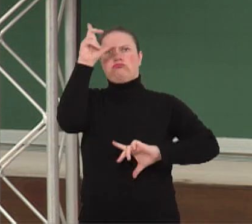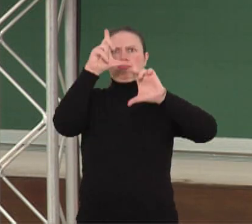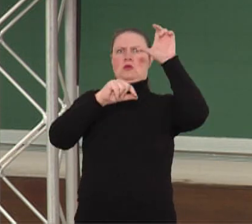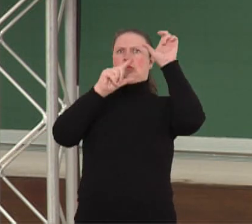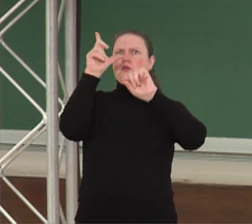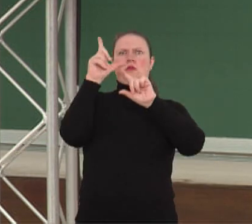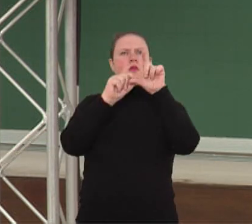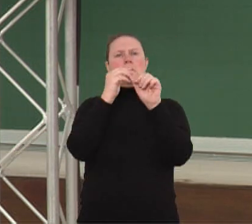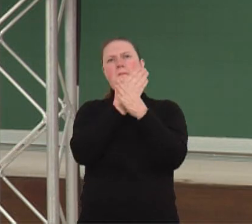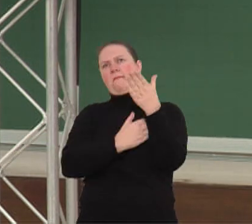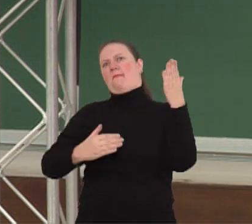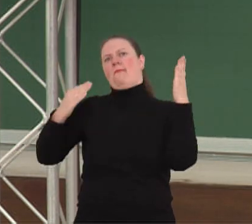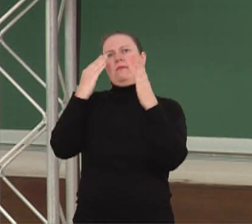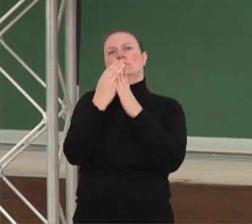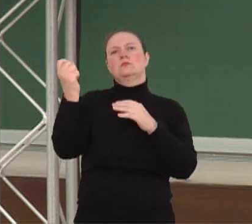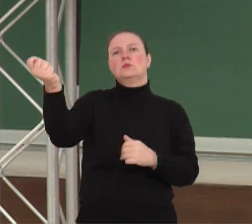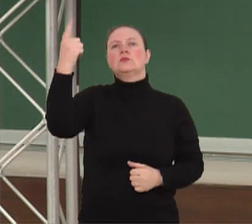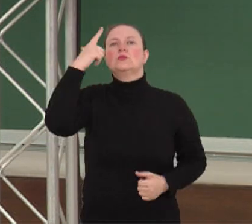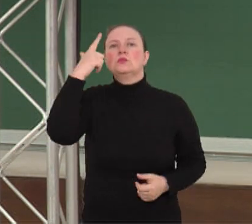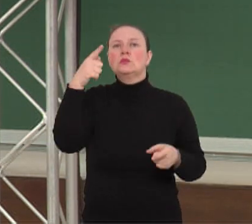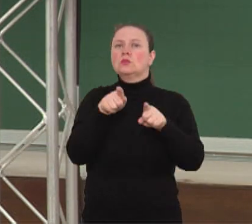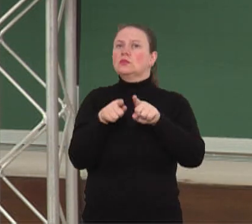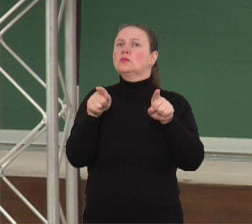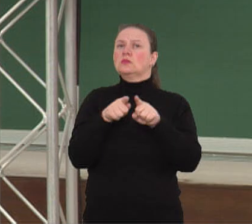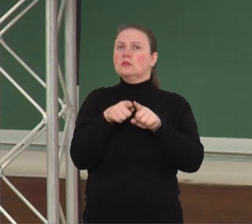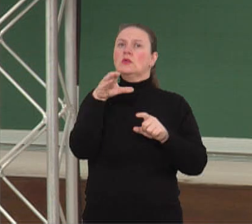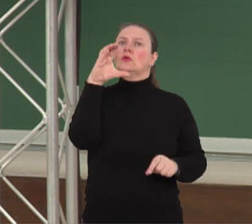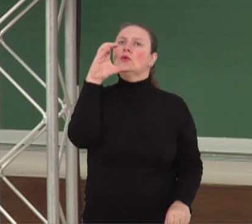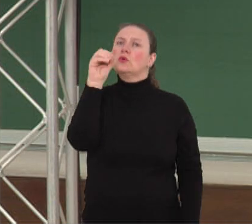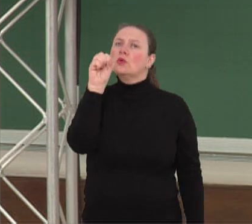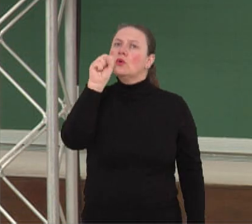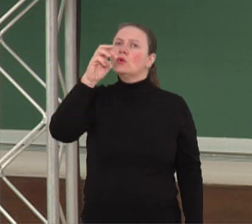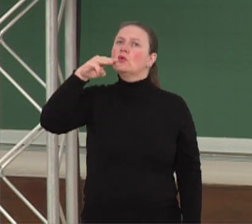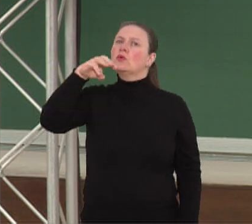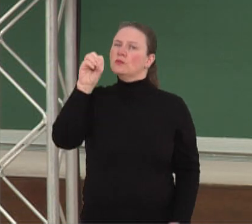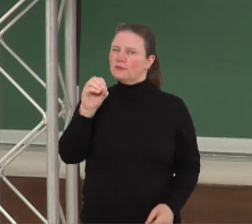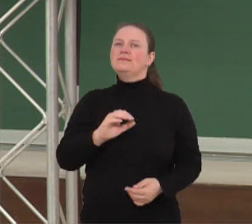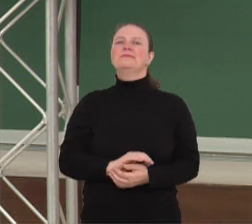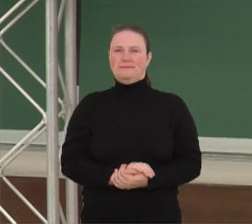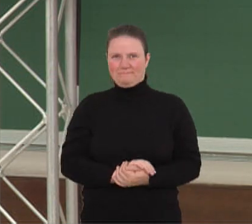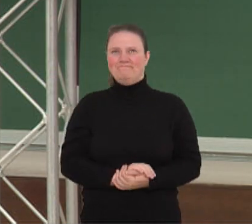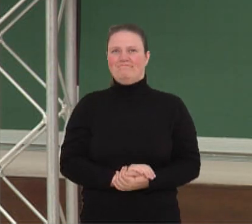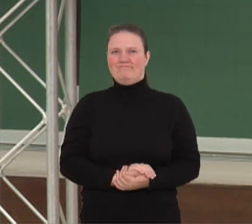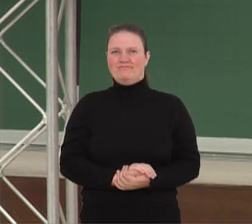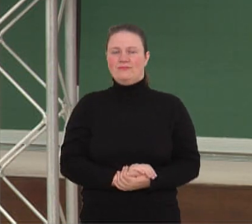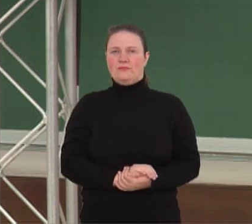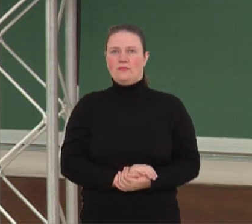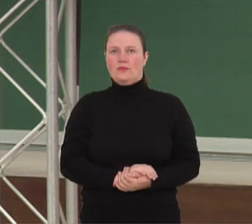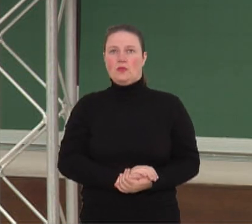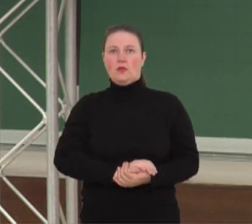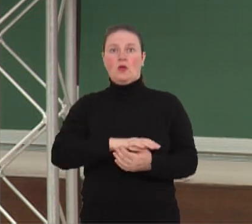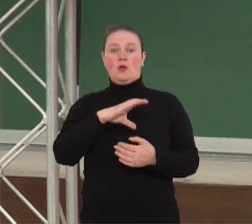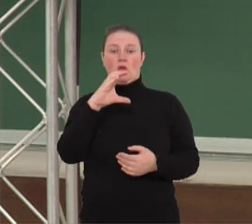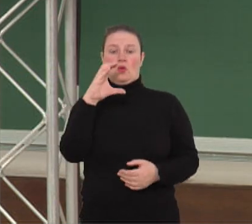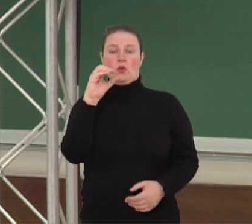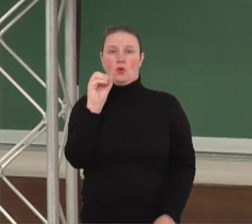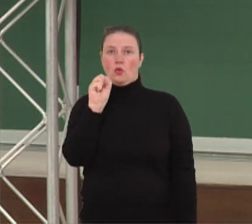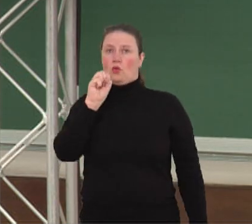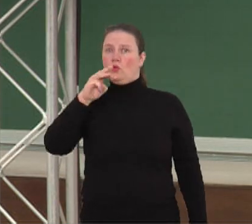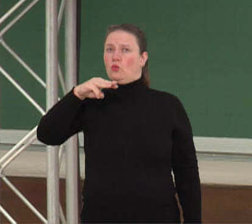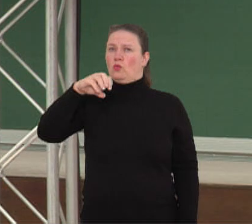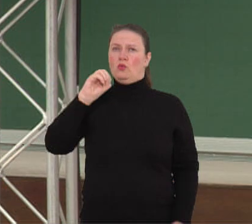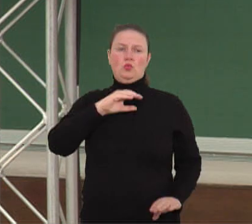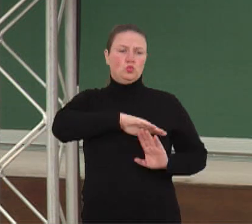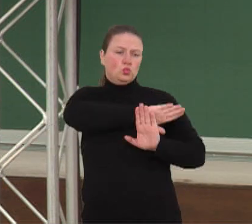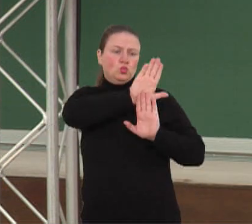Sol, todos eles são cosmo. Beleza? Então, quando a gente fala cosmologia, estudo de tudo,